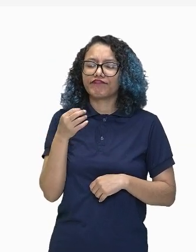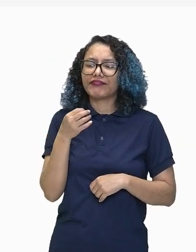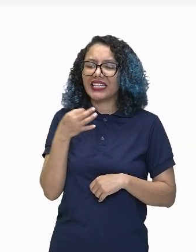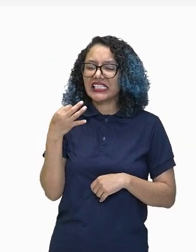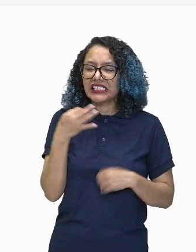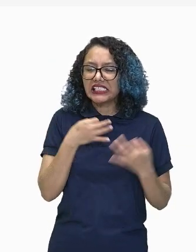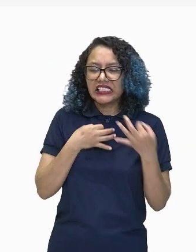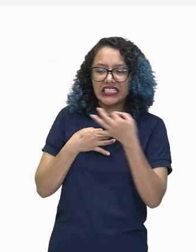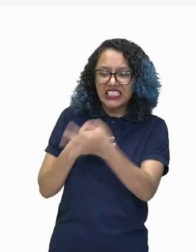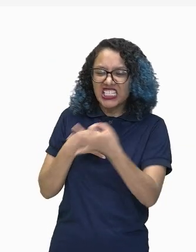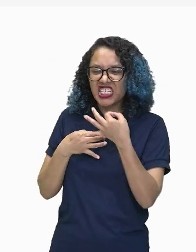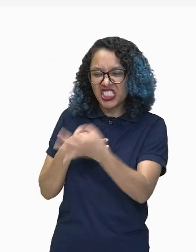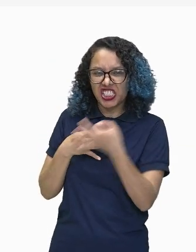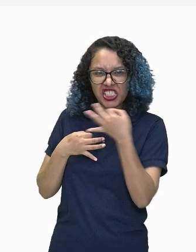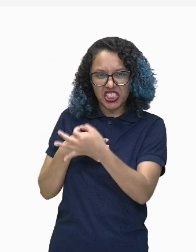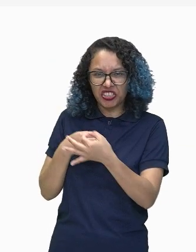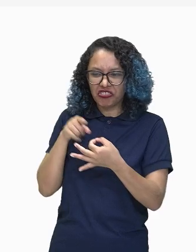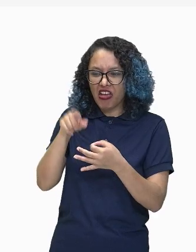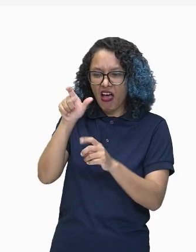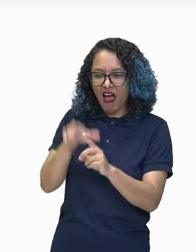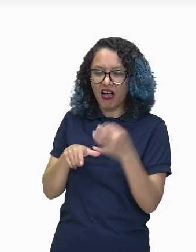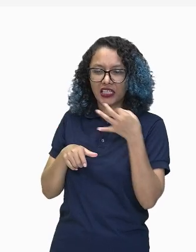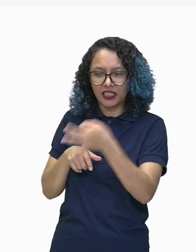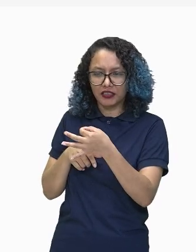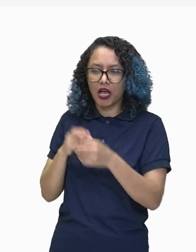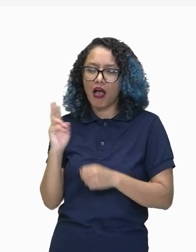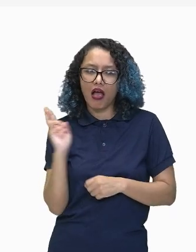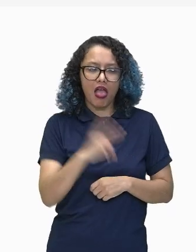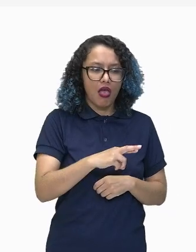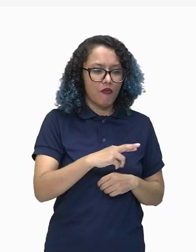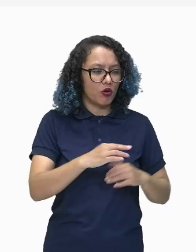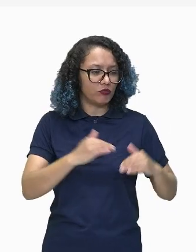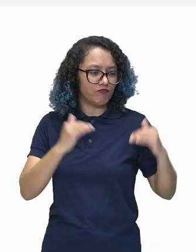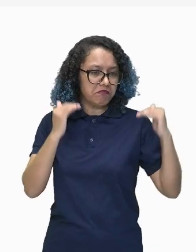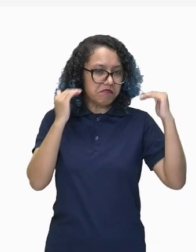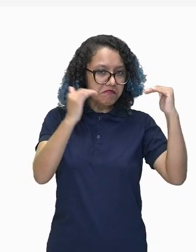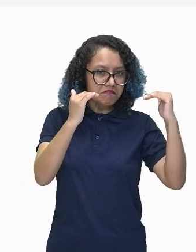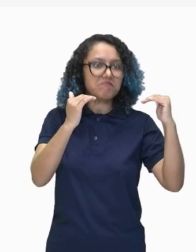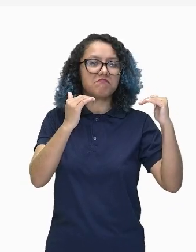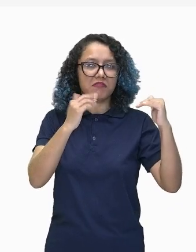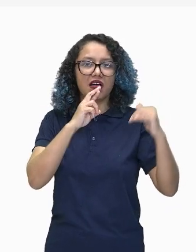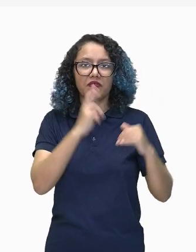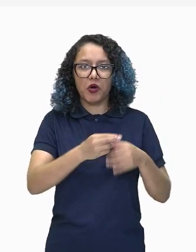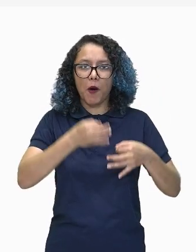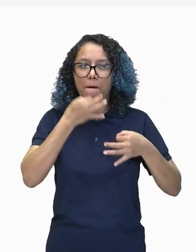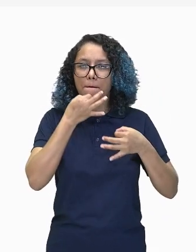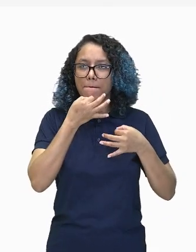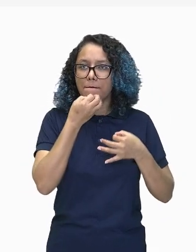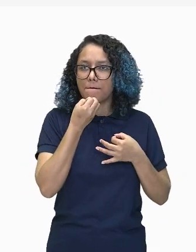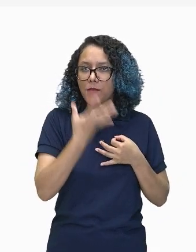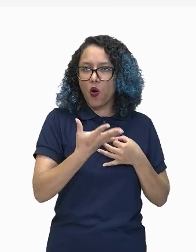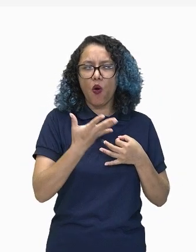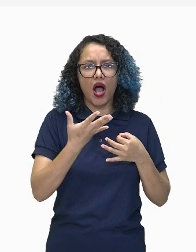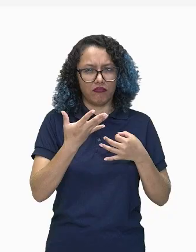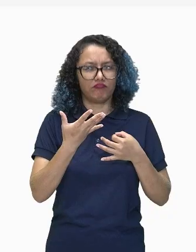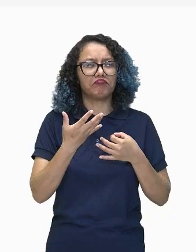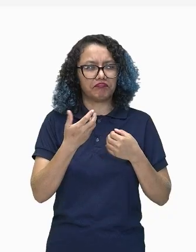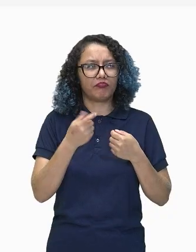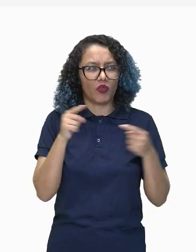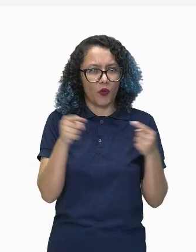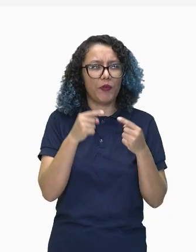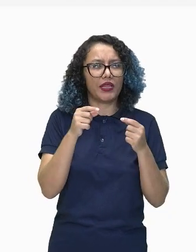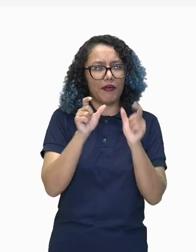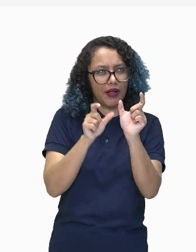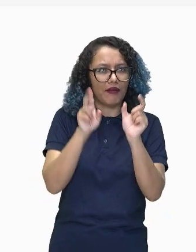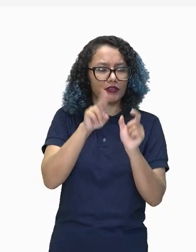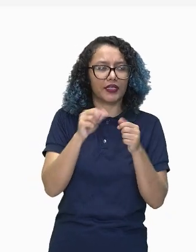o clapped back. She clapped back at the haters. Ela respondeu à altura aos haters. Temos mais uma palavra aqui que